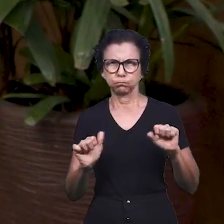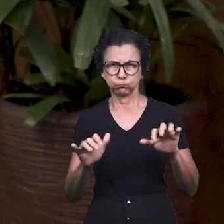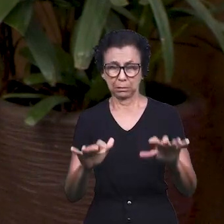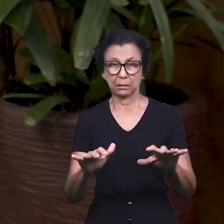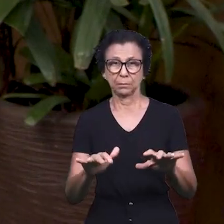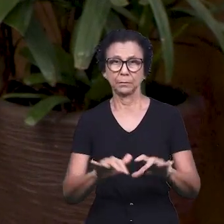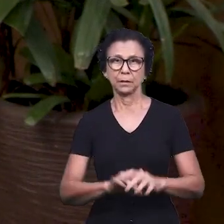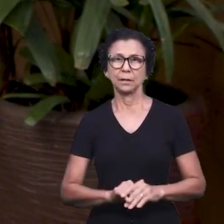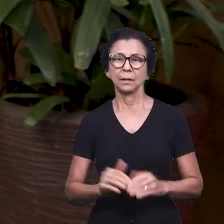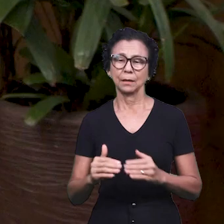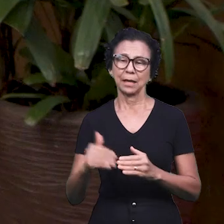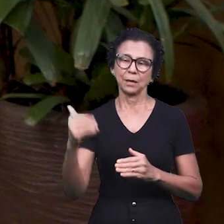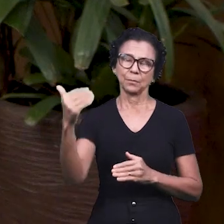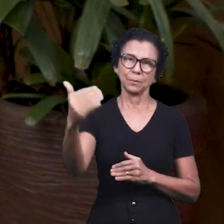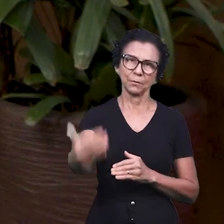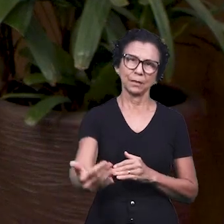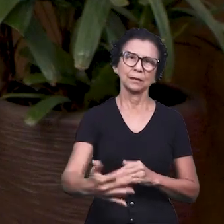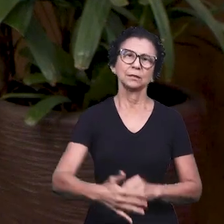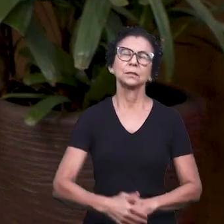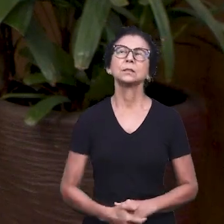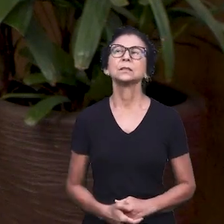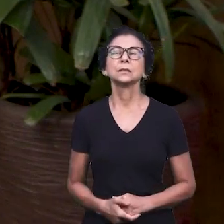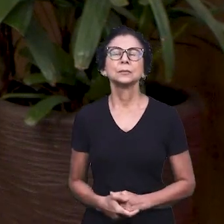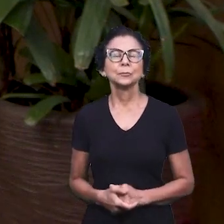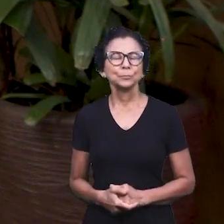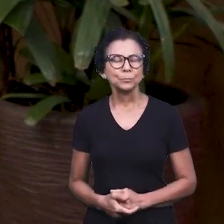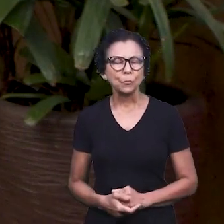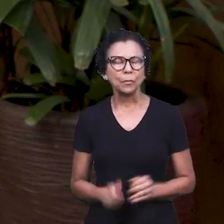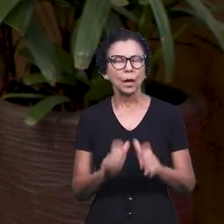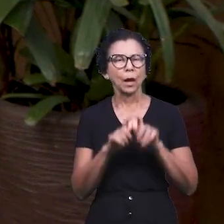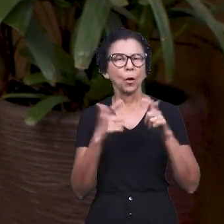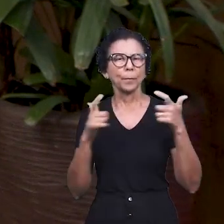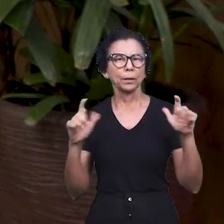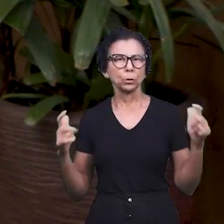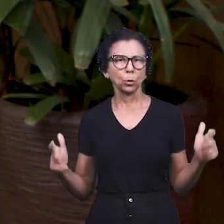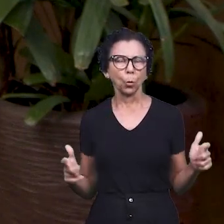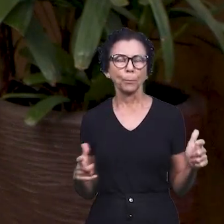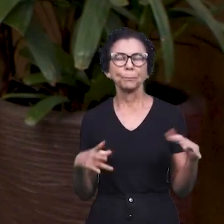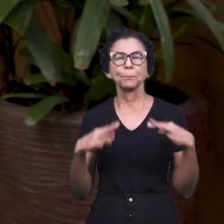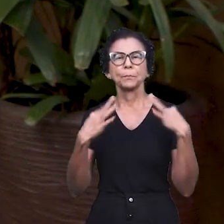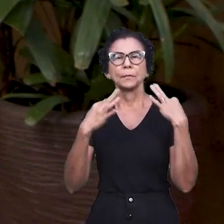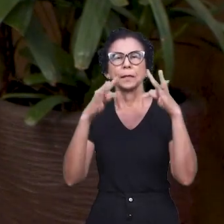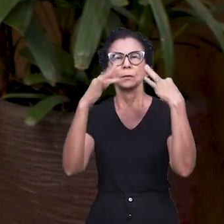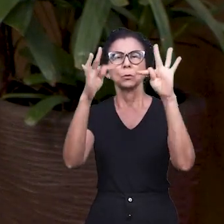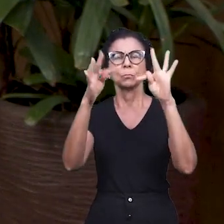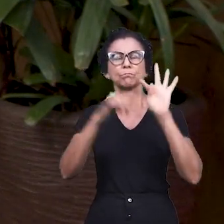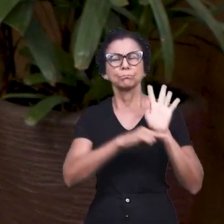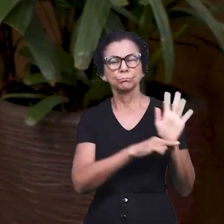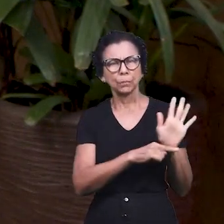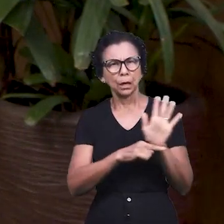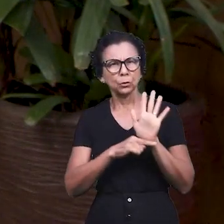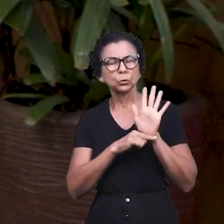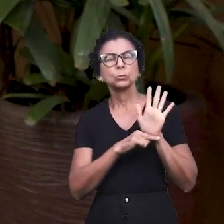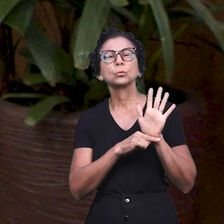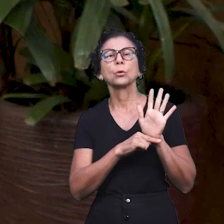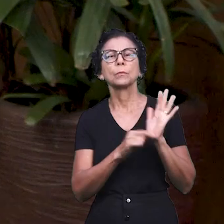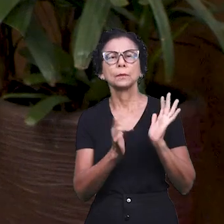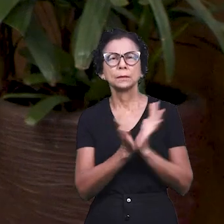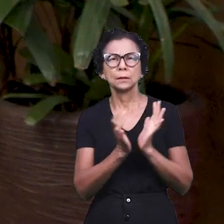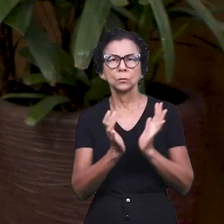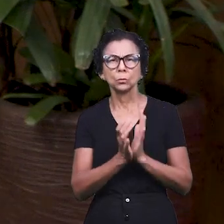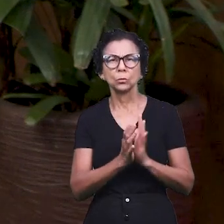exemplo, o empreender em casa aumentou muito. A tecnologia também ajudou muito